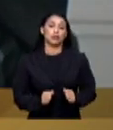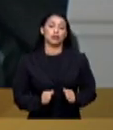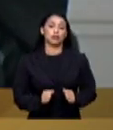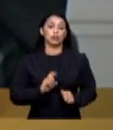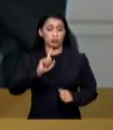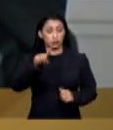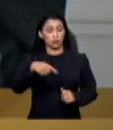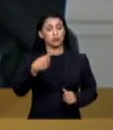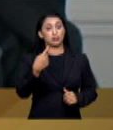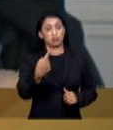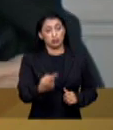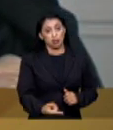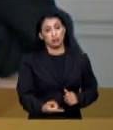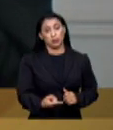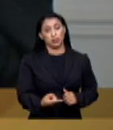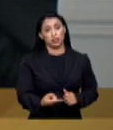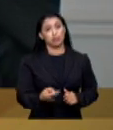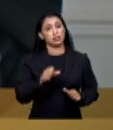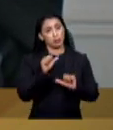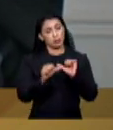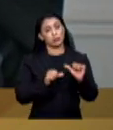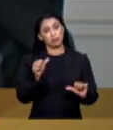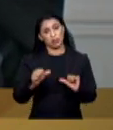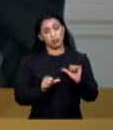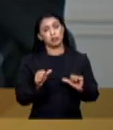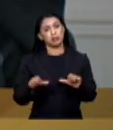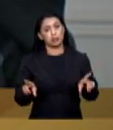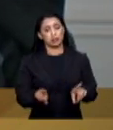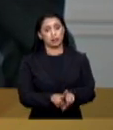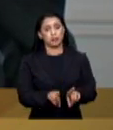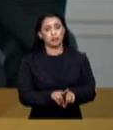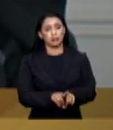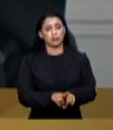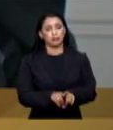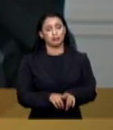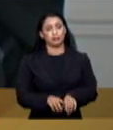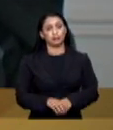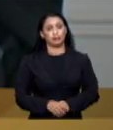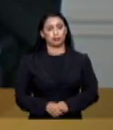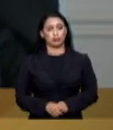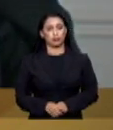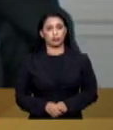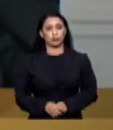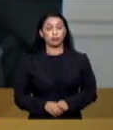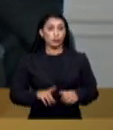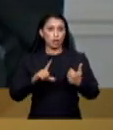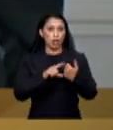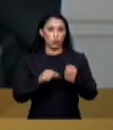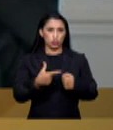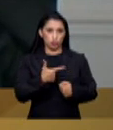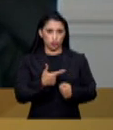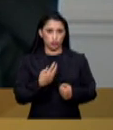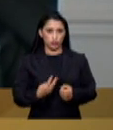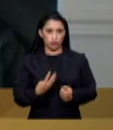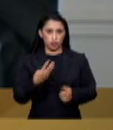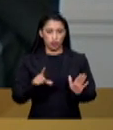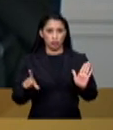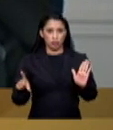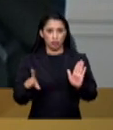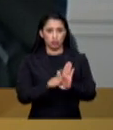na via ordinária. Então, aqui também, em relação ao artigo 23 da